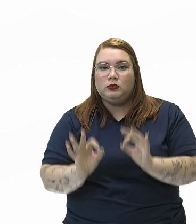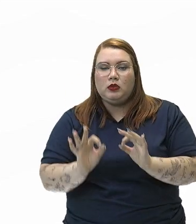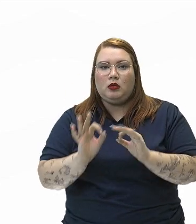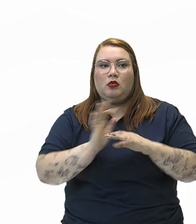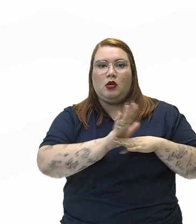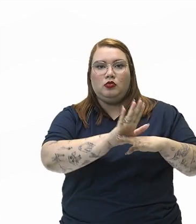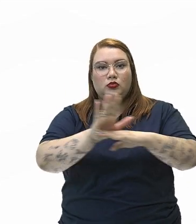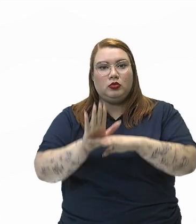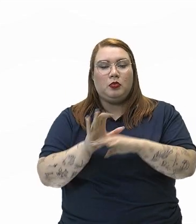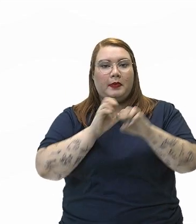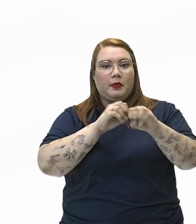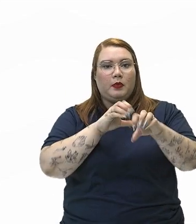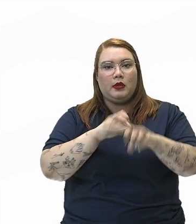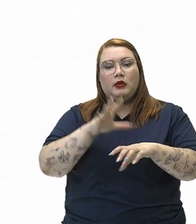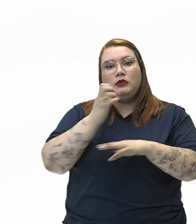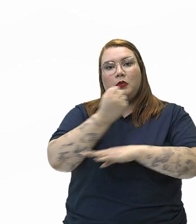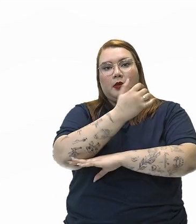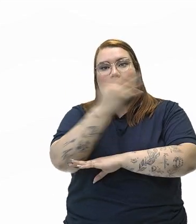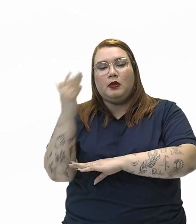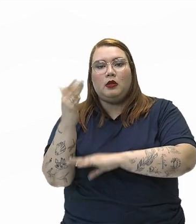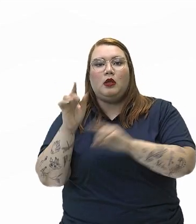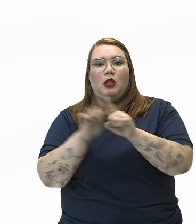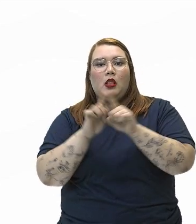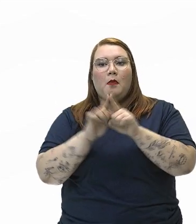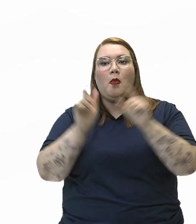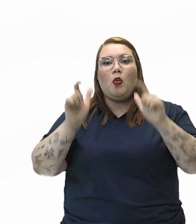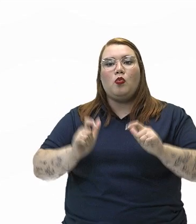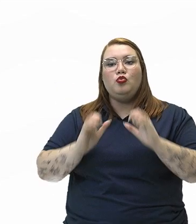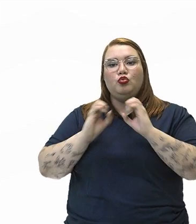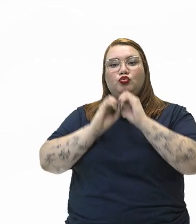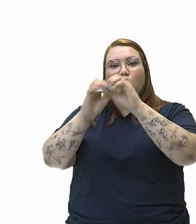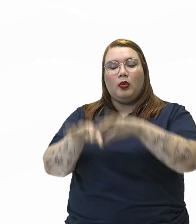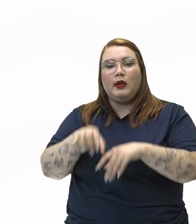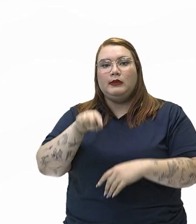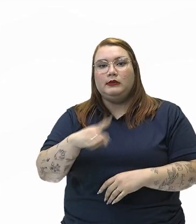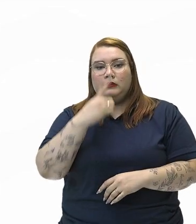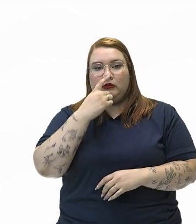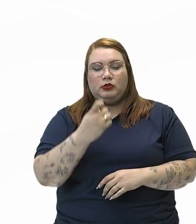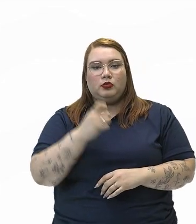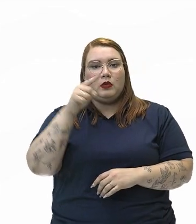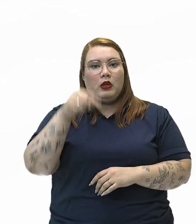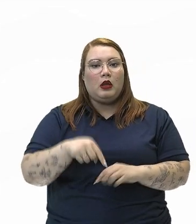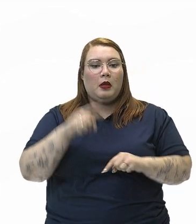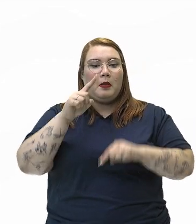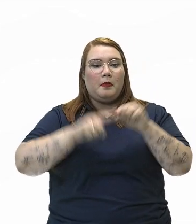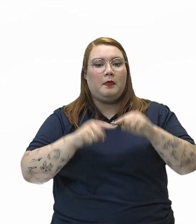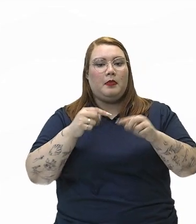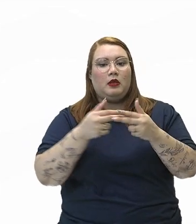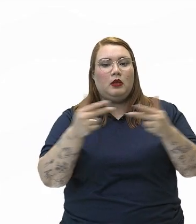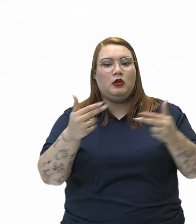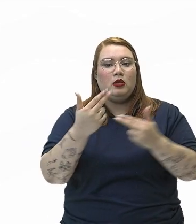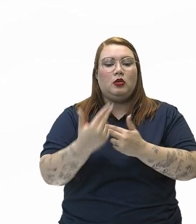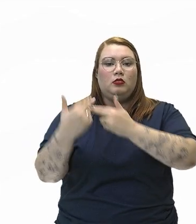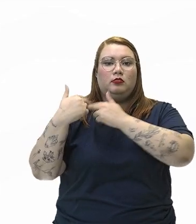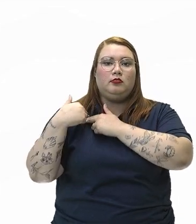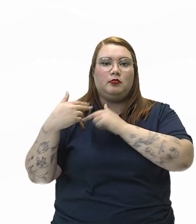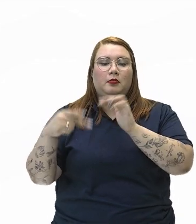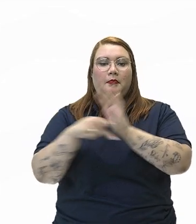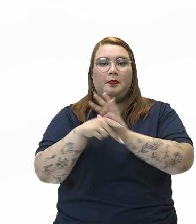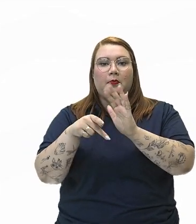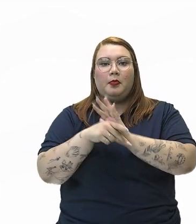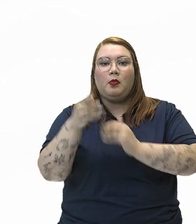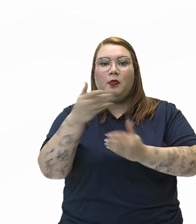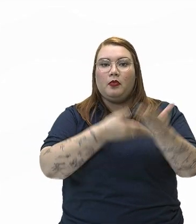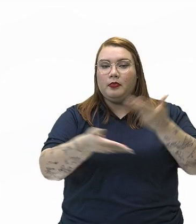e na destinação final deste material. É a materialização da responsabilidade